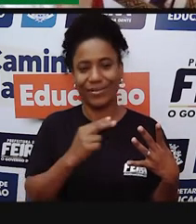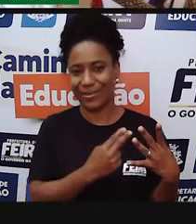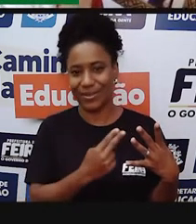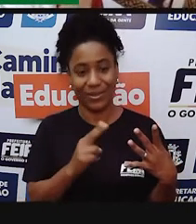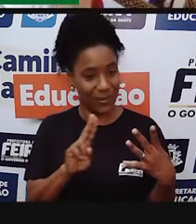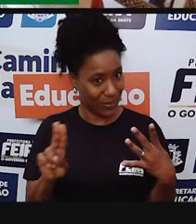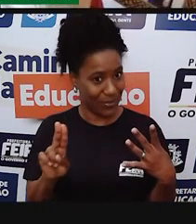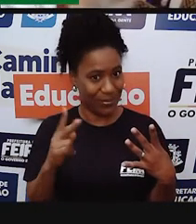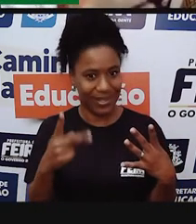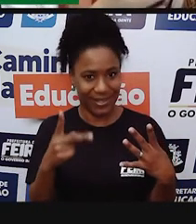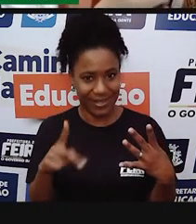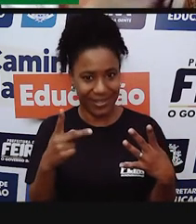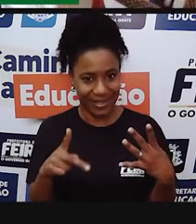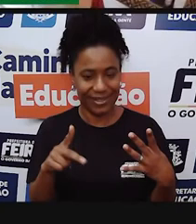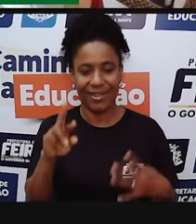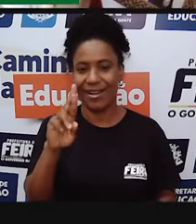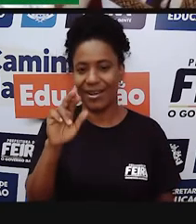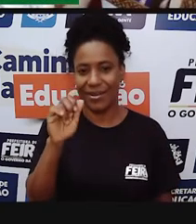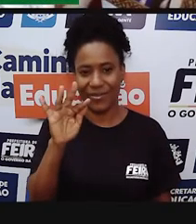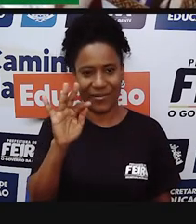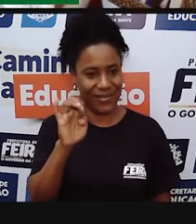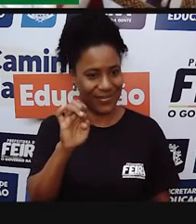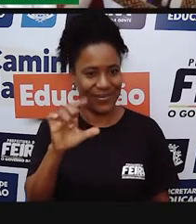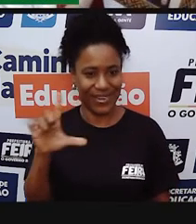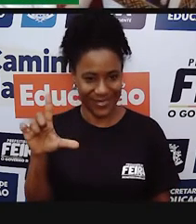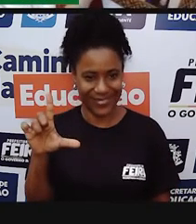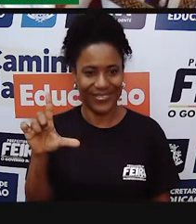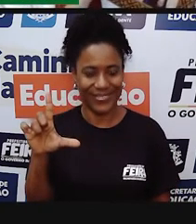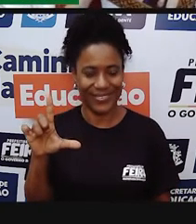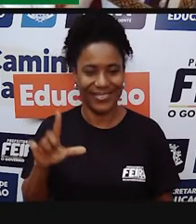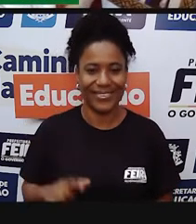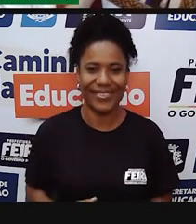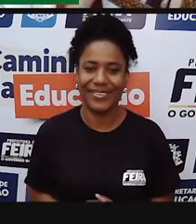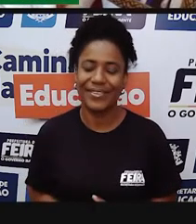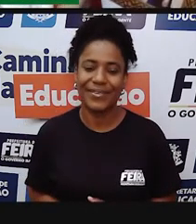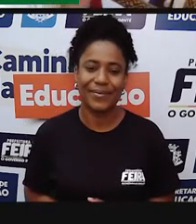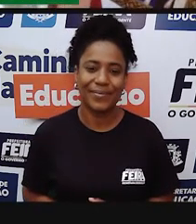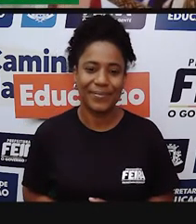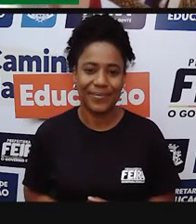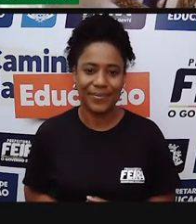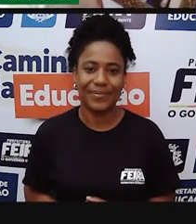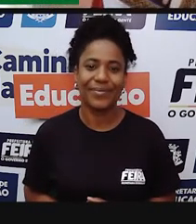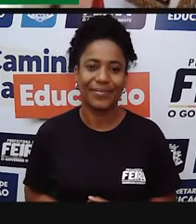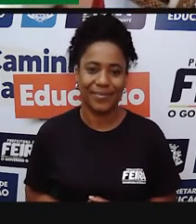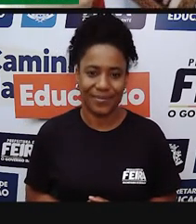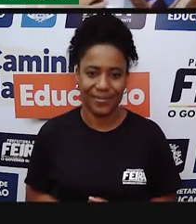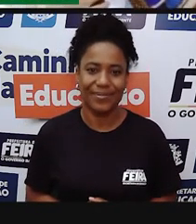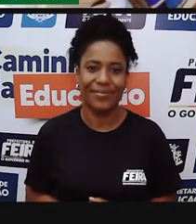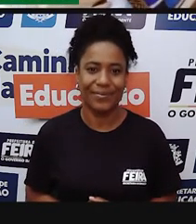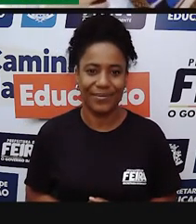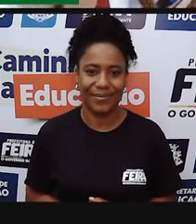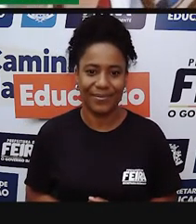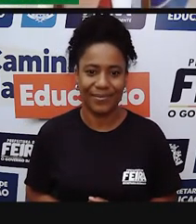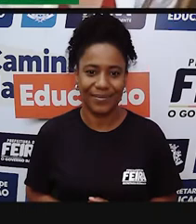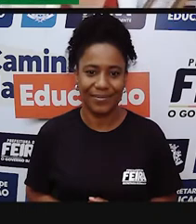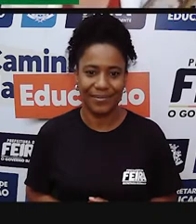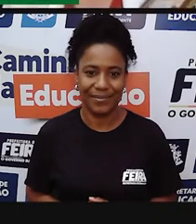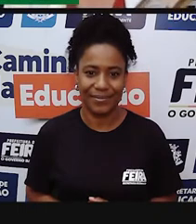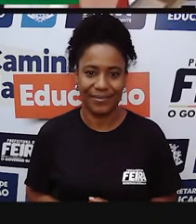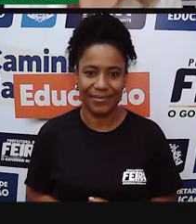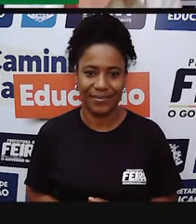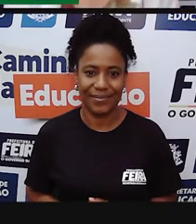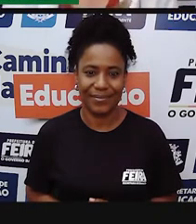name is Rafael é esse é meu filho o nome dele é Rafael só desde mais